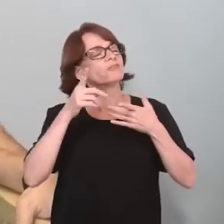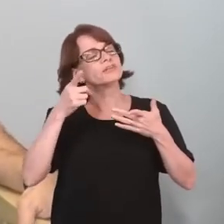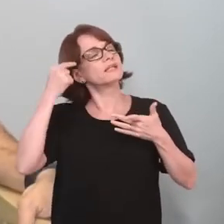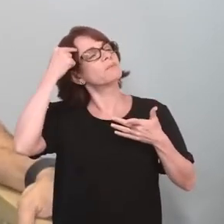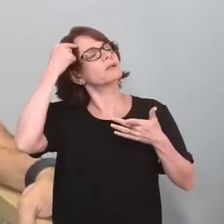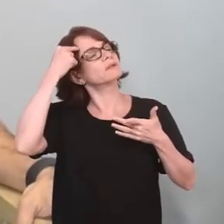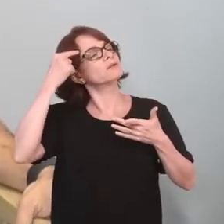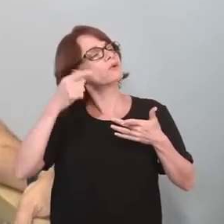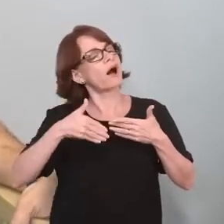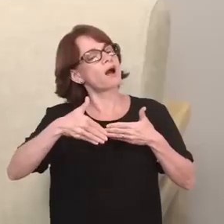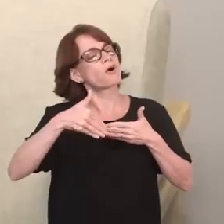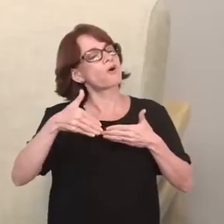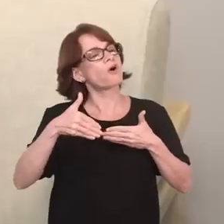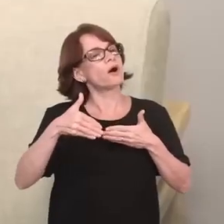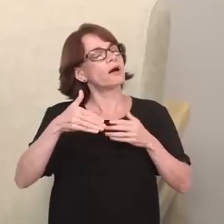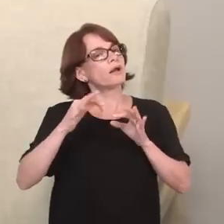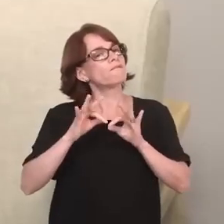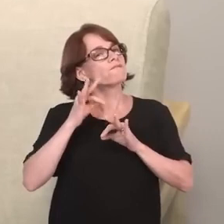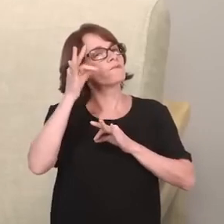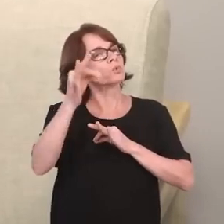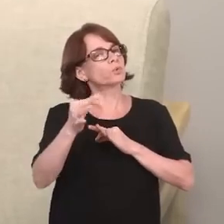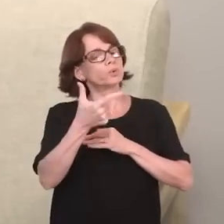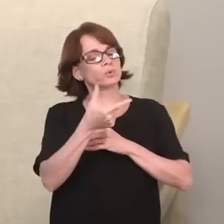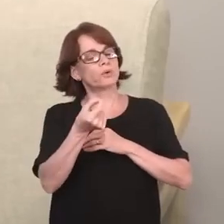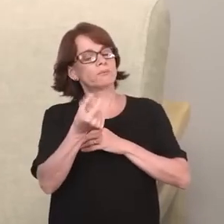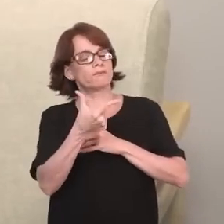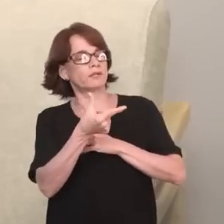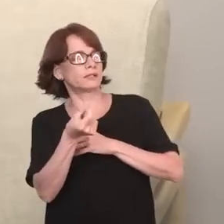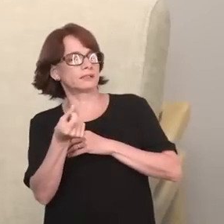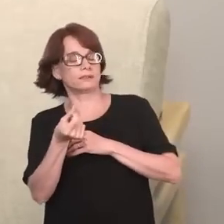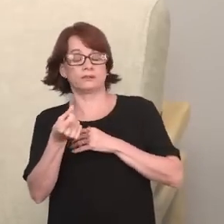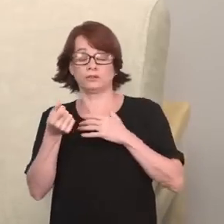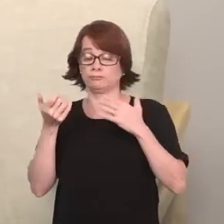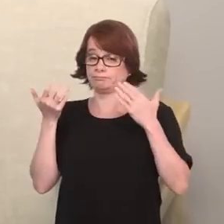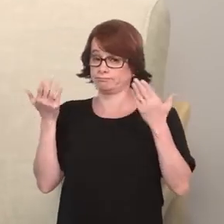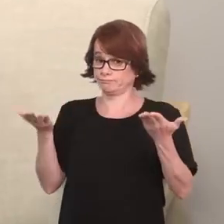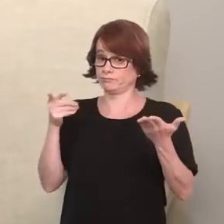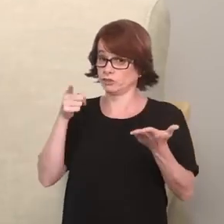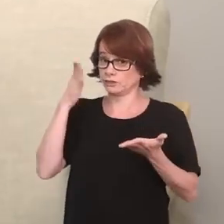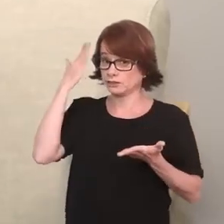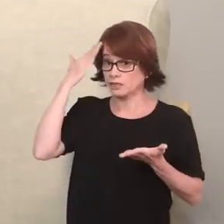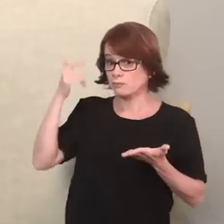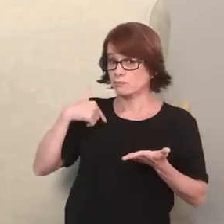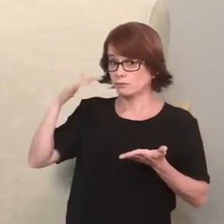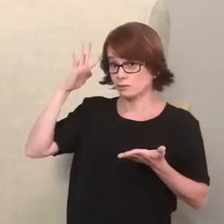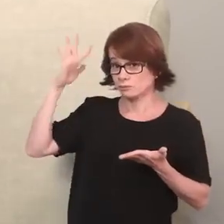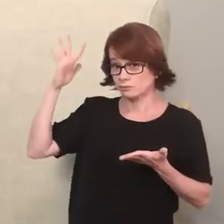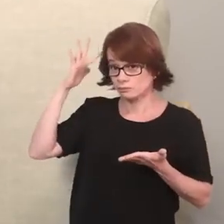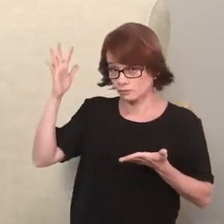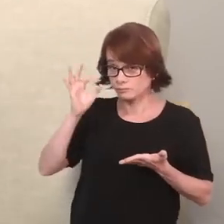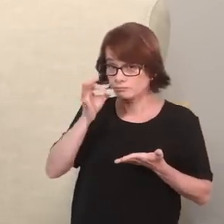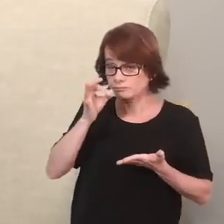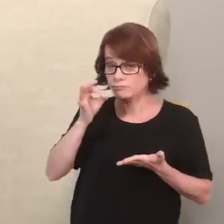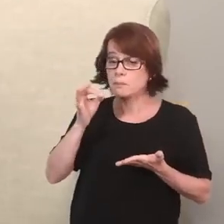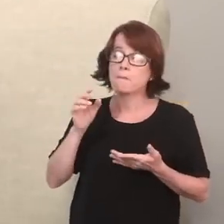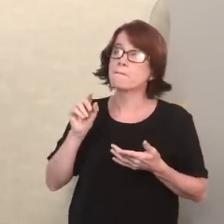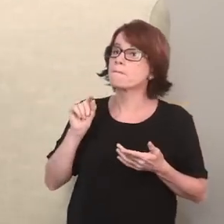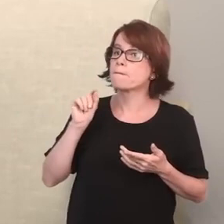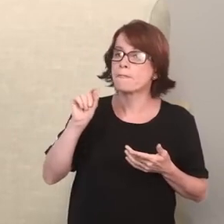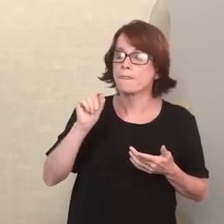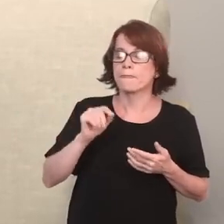Kicis para 2026? Bom, você sabe que eu tenho um sonho,